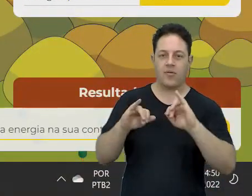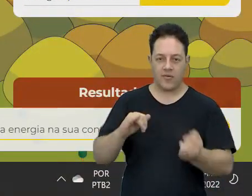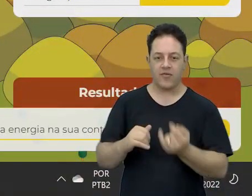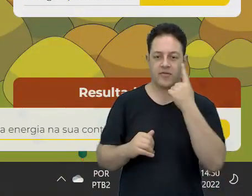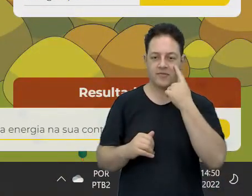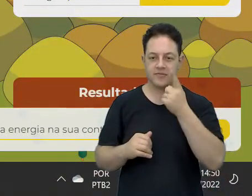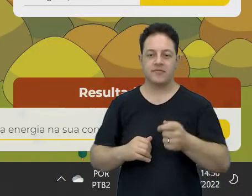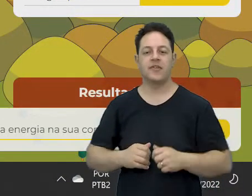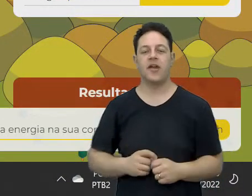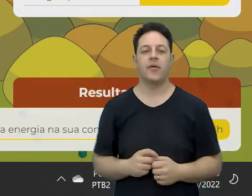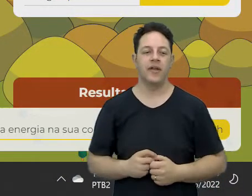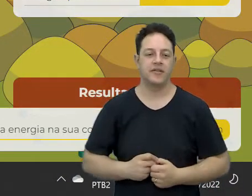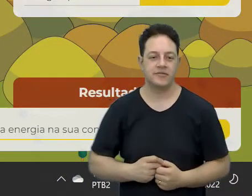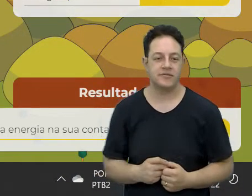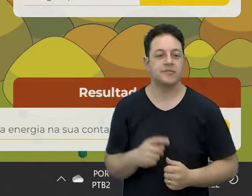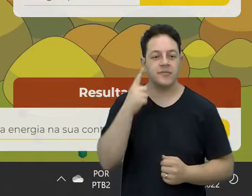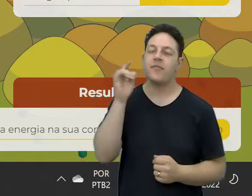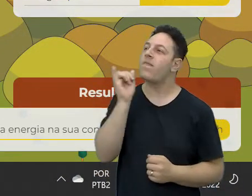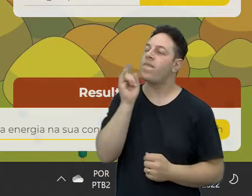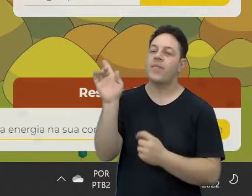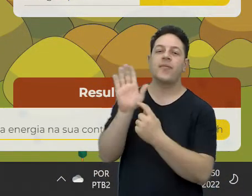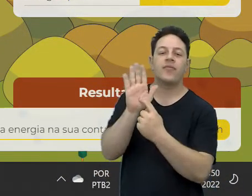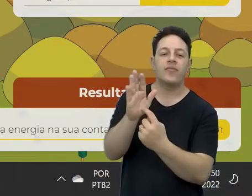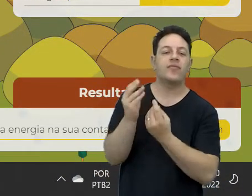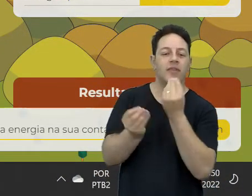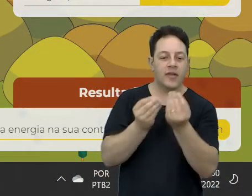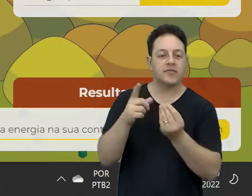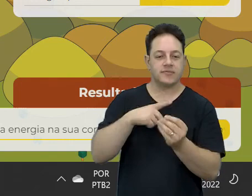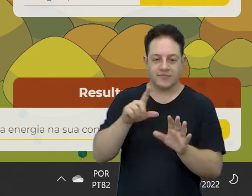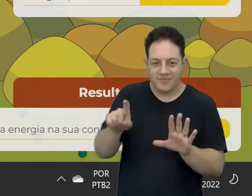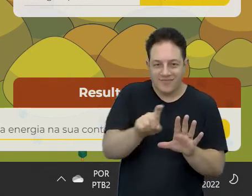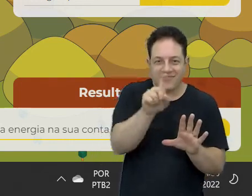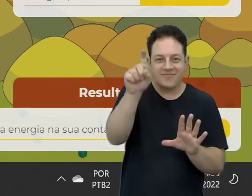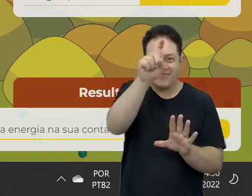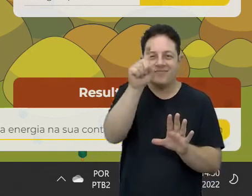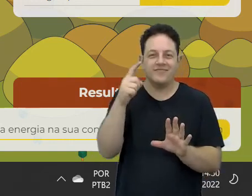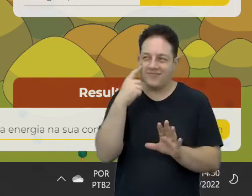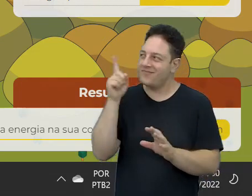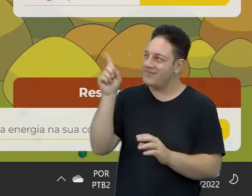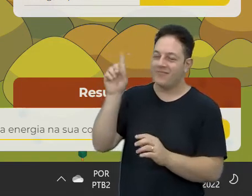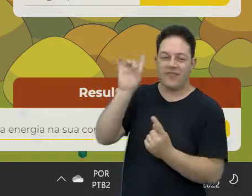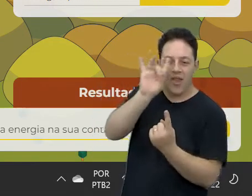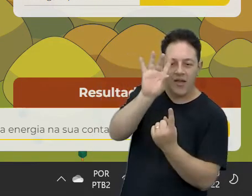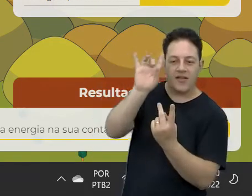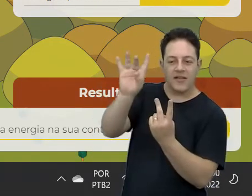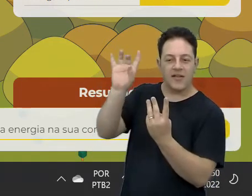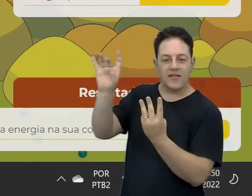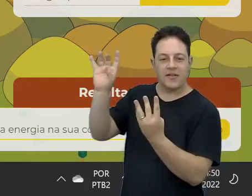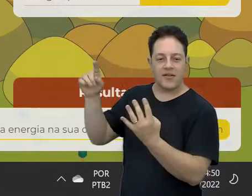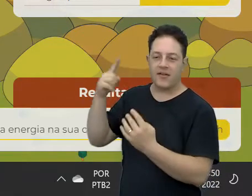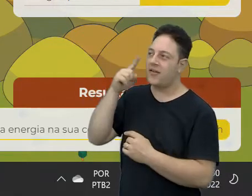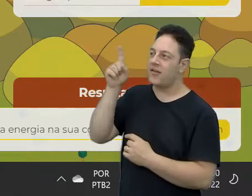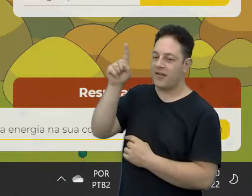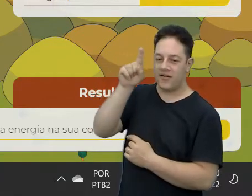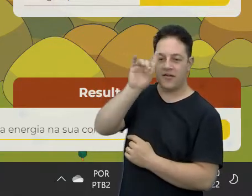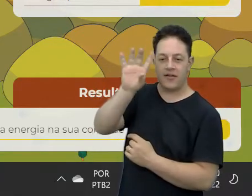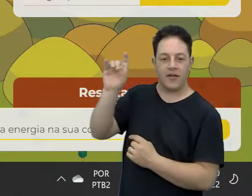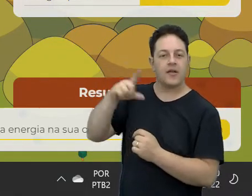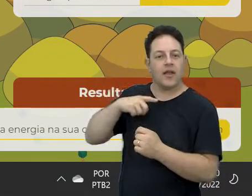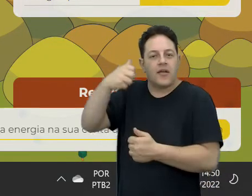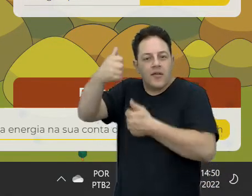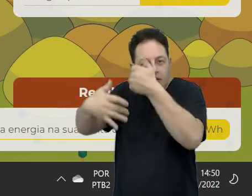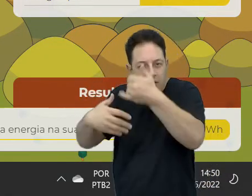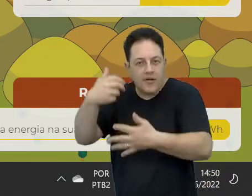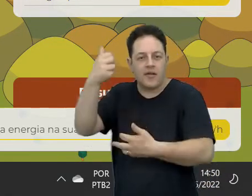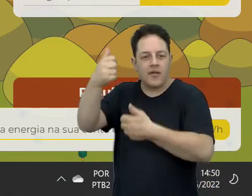link. Você já conhece esse simulador, ó. Se a gente passar o mouse aí em cima de cada uma dessas referências, até uma explicaçãozinha, a